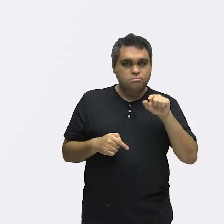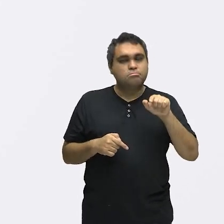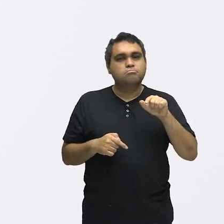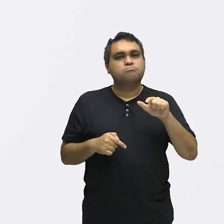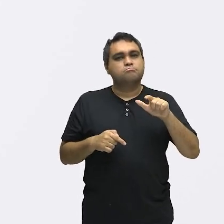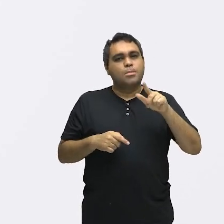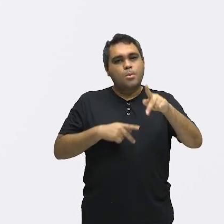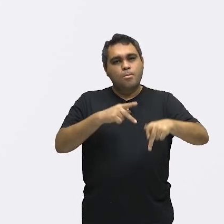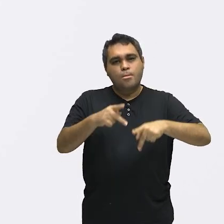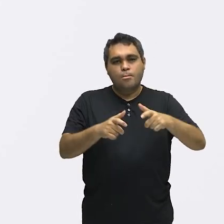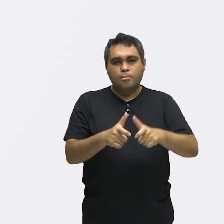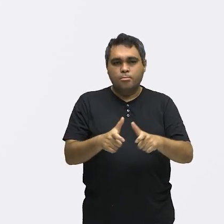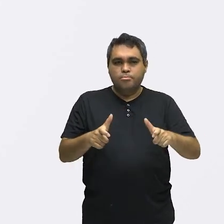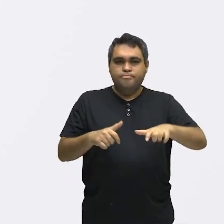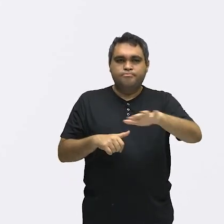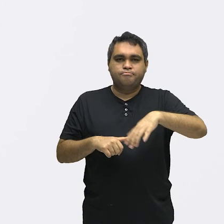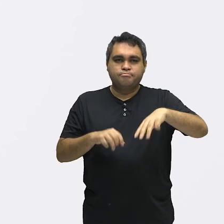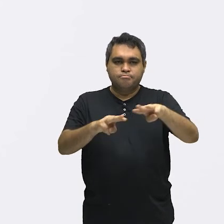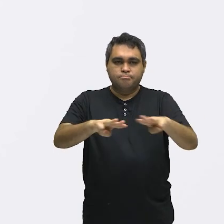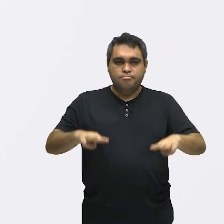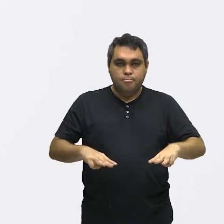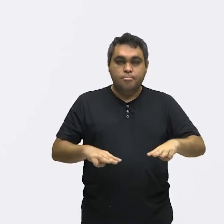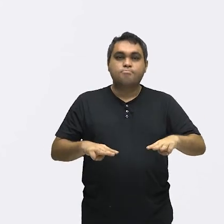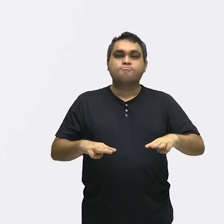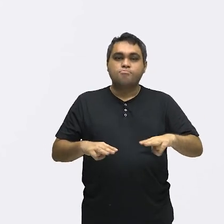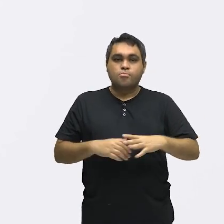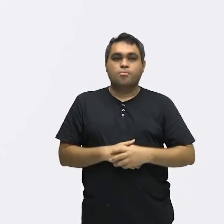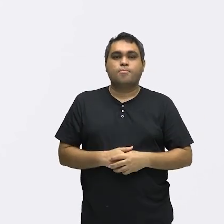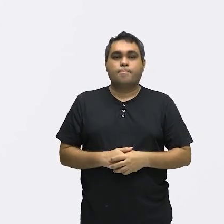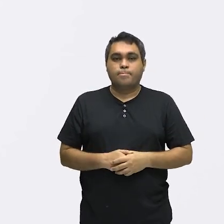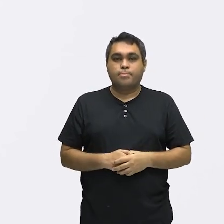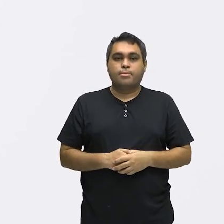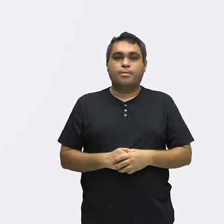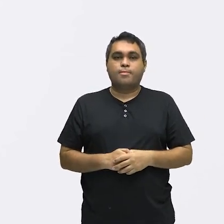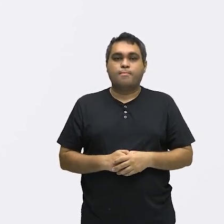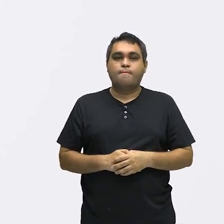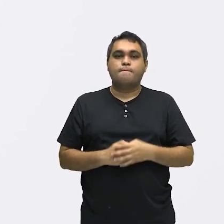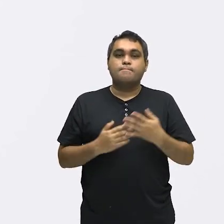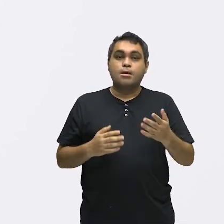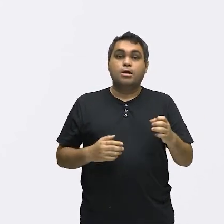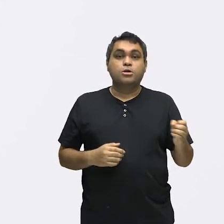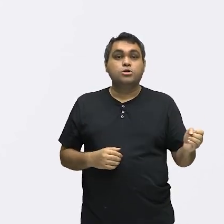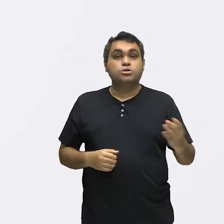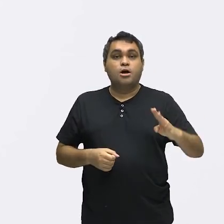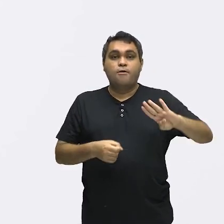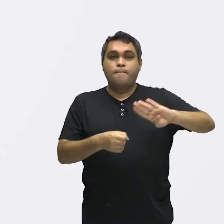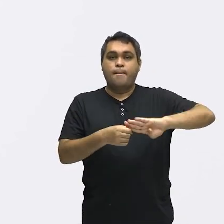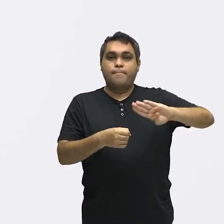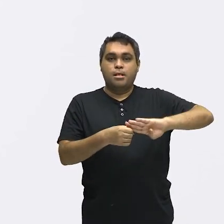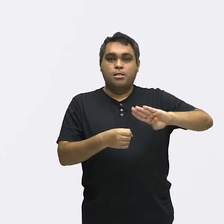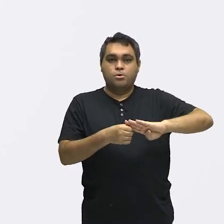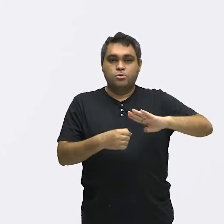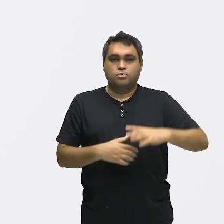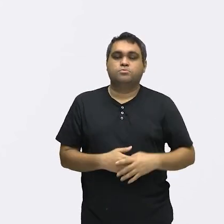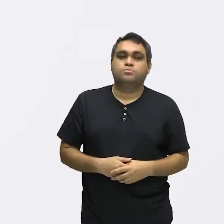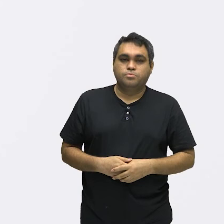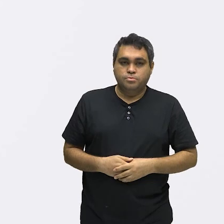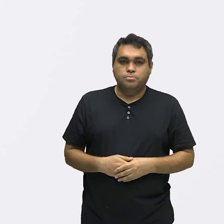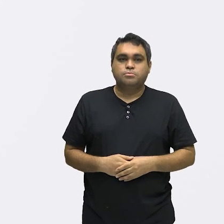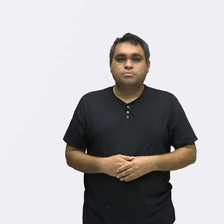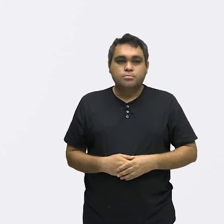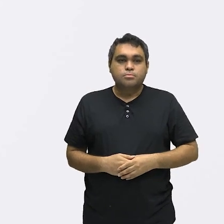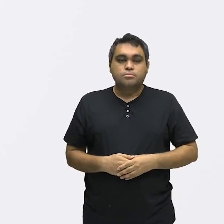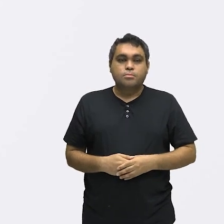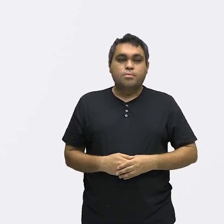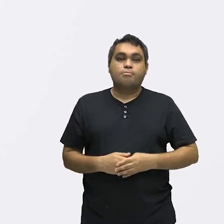e vão ter a Babilônia como capital. Então, por isso a gente chama eles de Novos Babilônios ou Neobabilônios, certo?